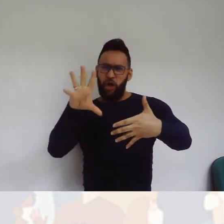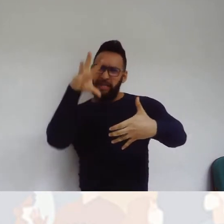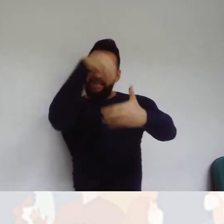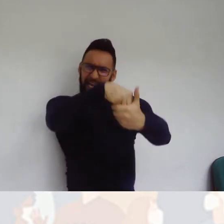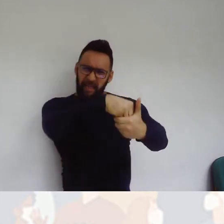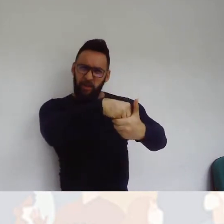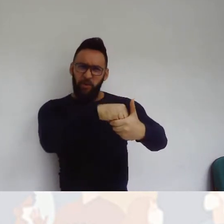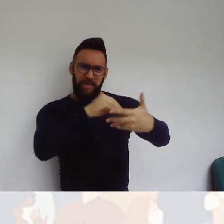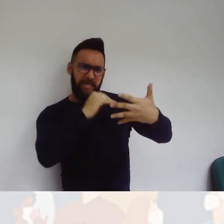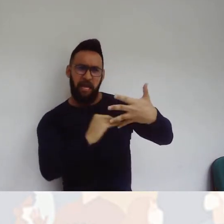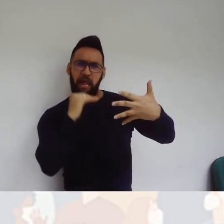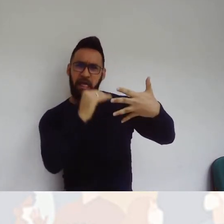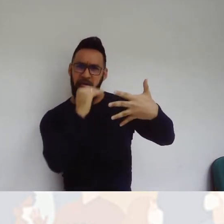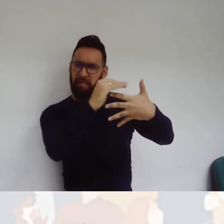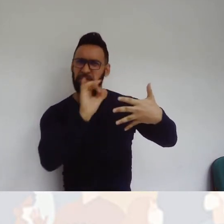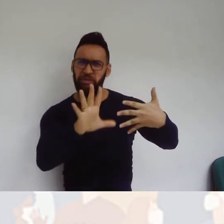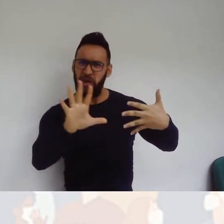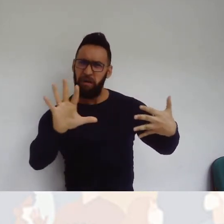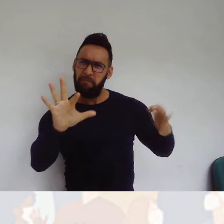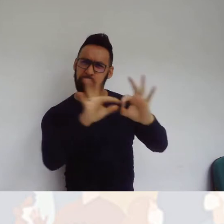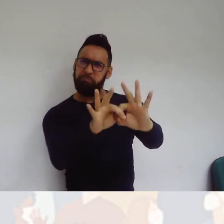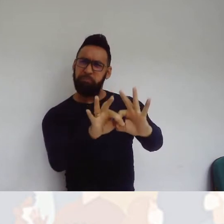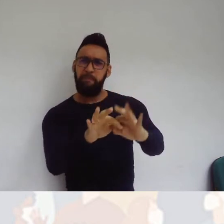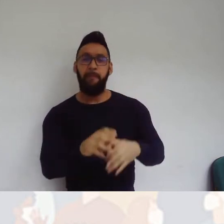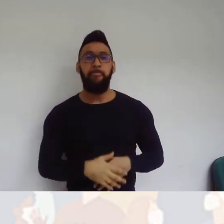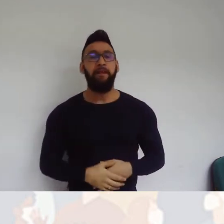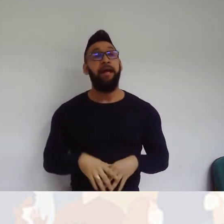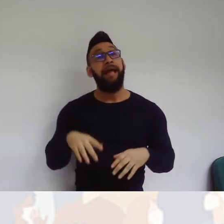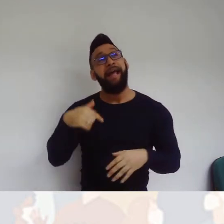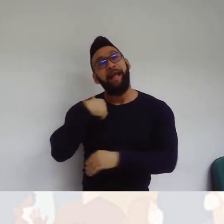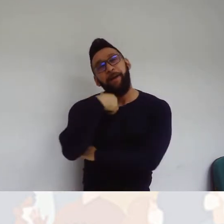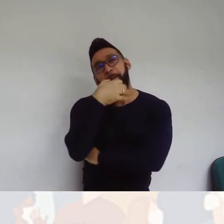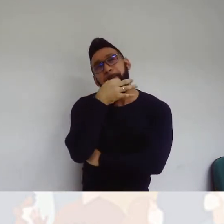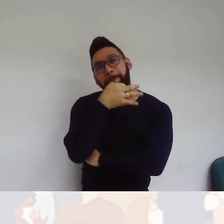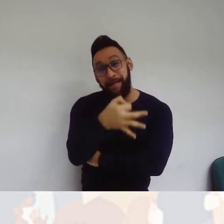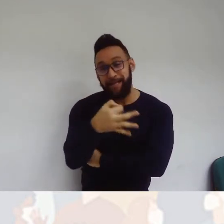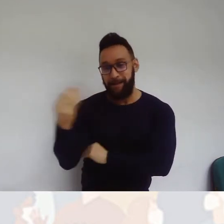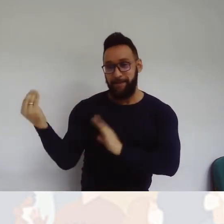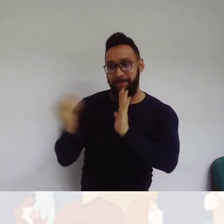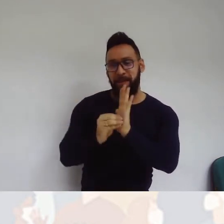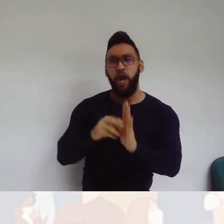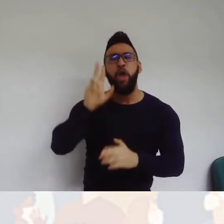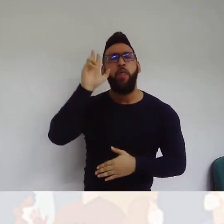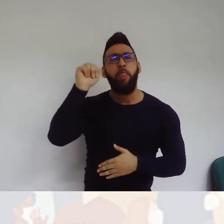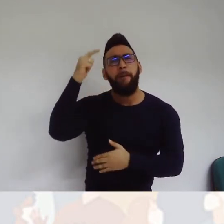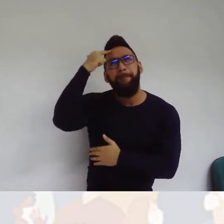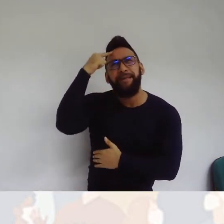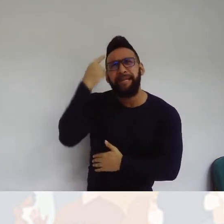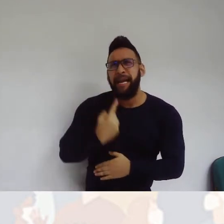tem um comentário. Eu nunca havia pensado que a solidão é semiótica.